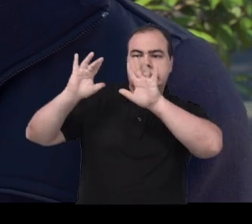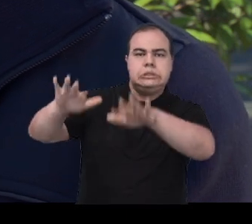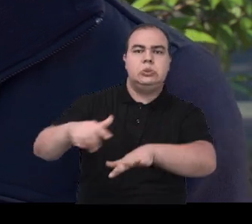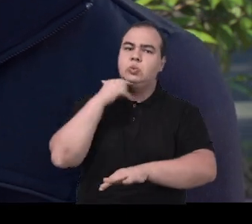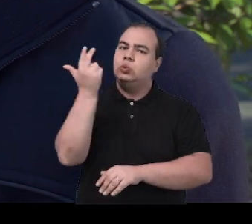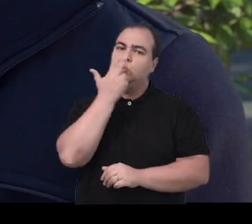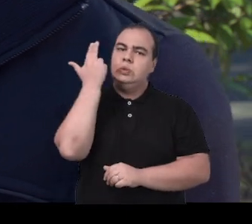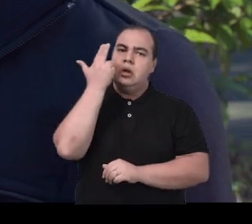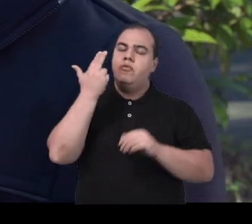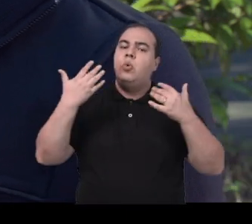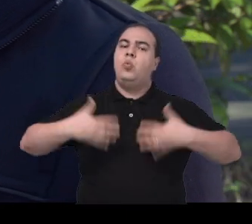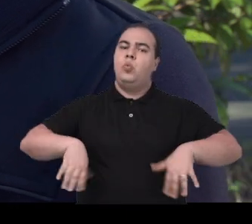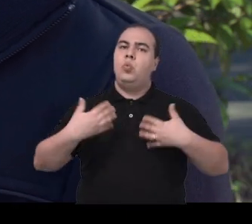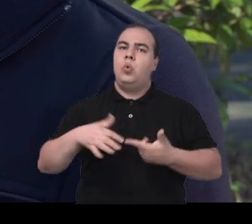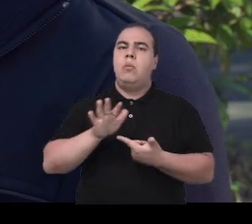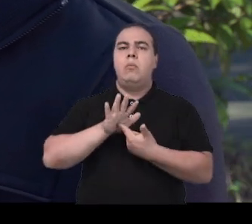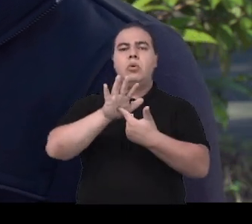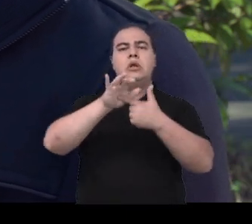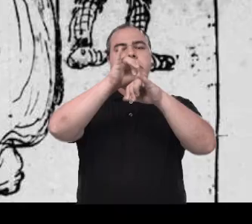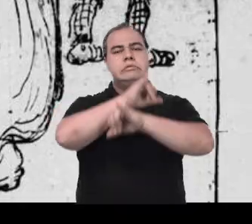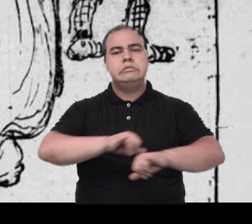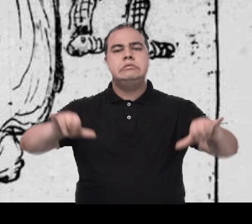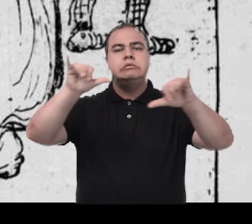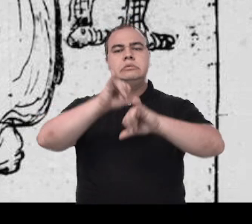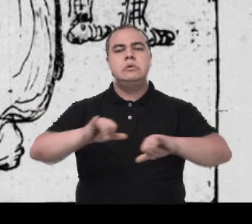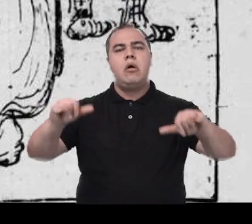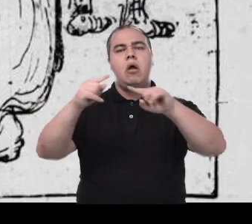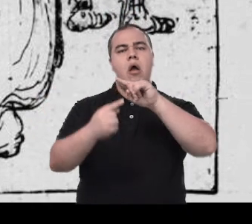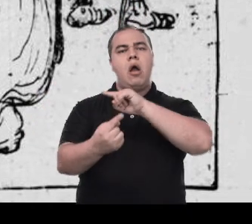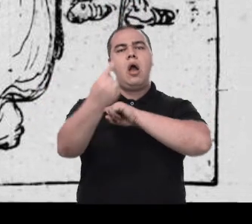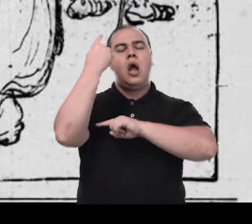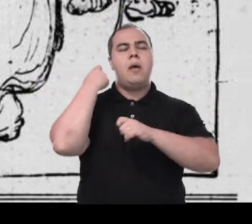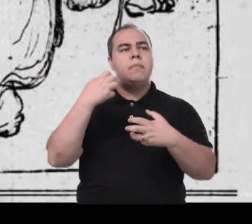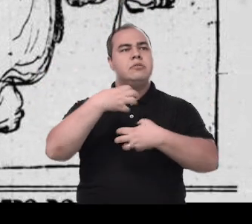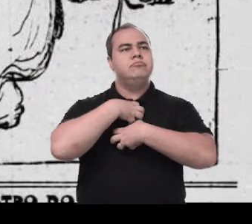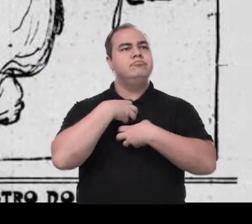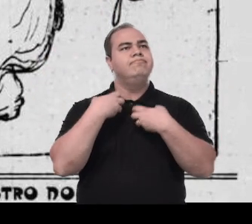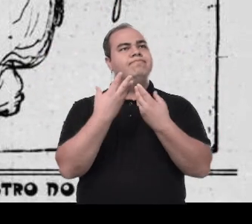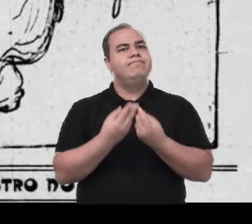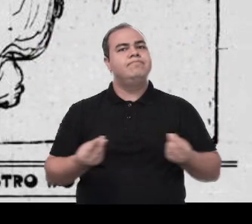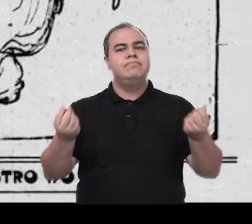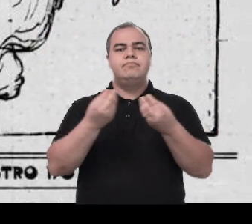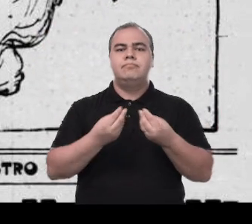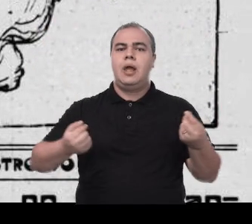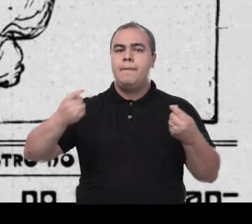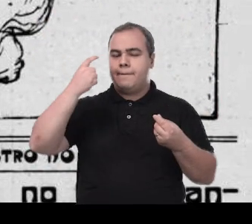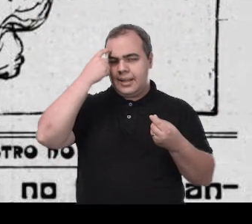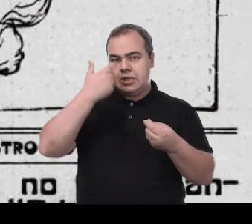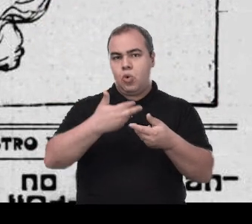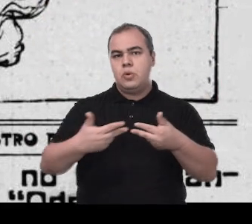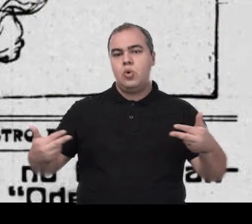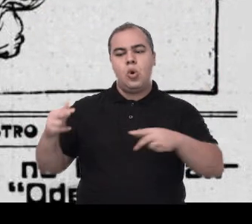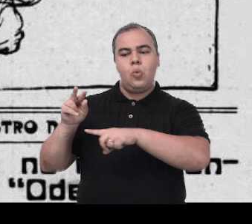a calamidade que era apresentada na mídia da época, ficaram sensibilizados e pensaram em algumas